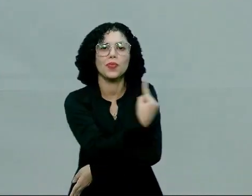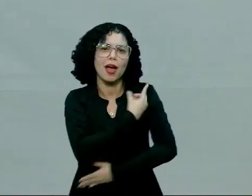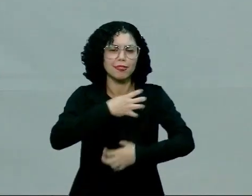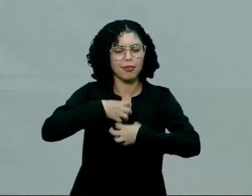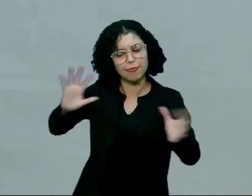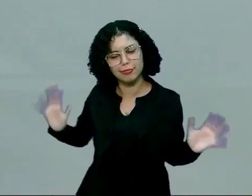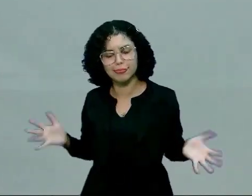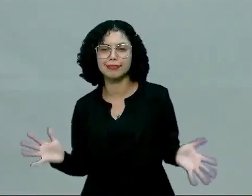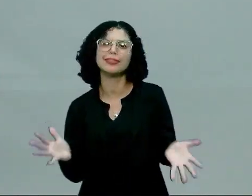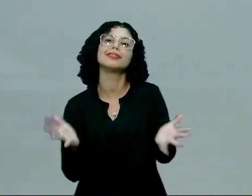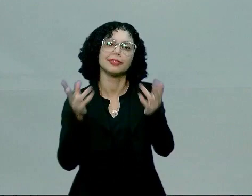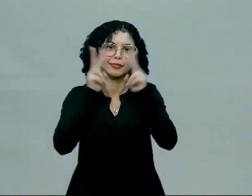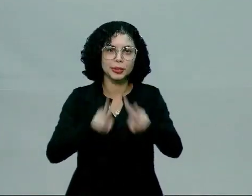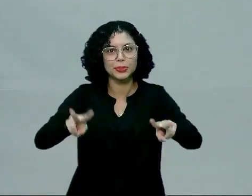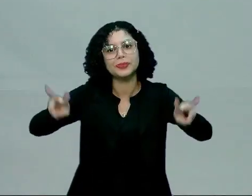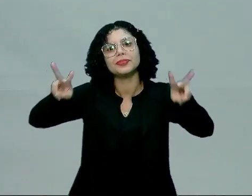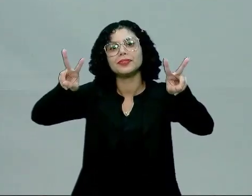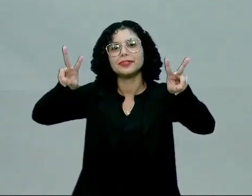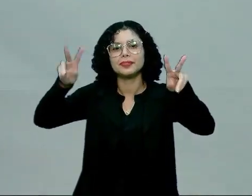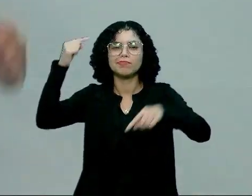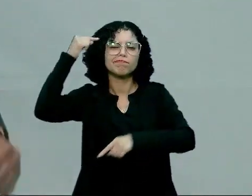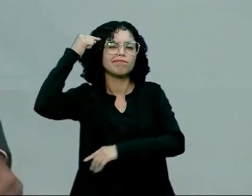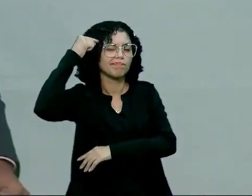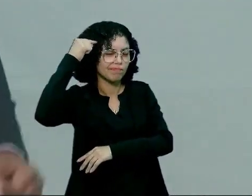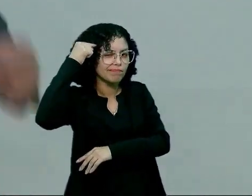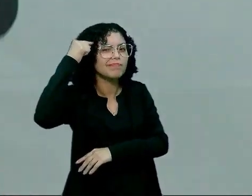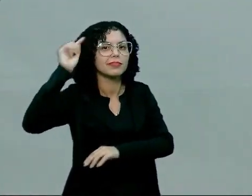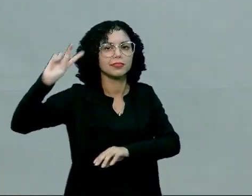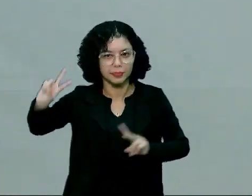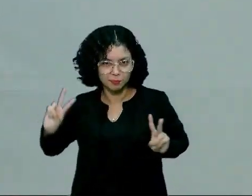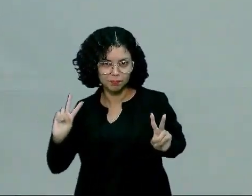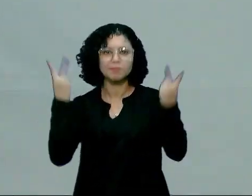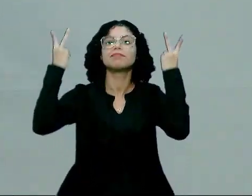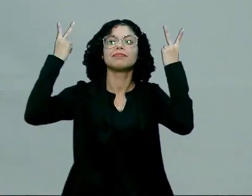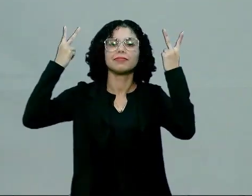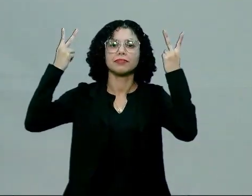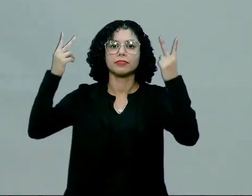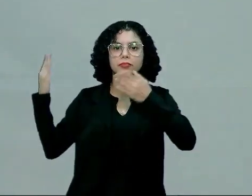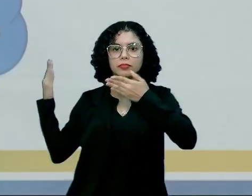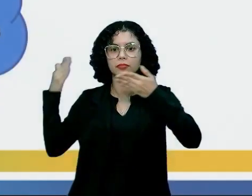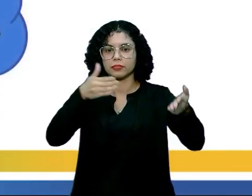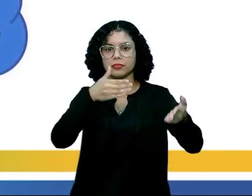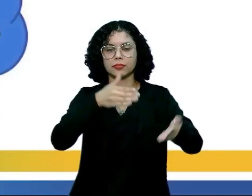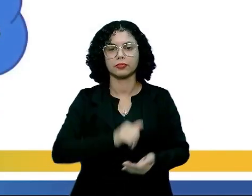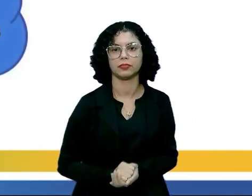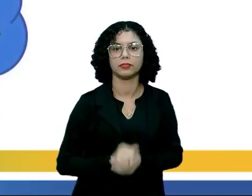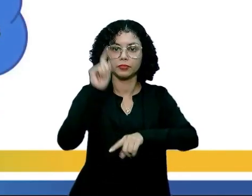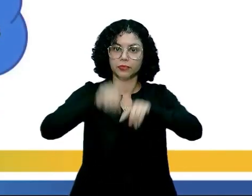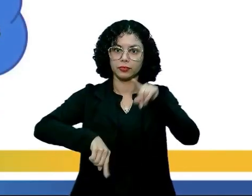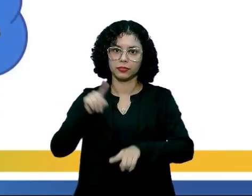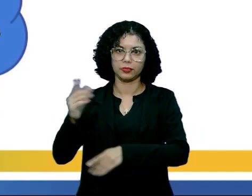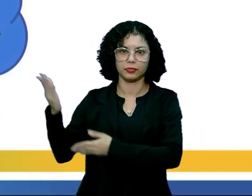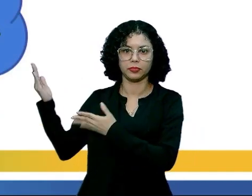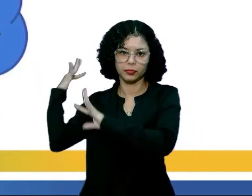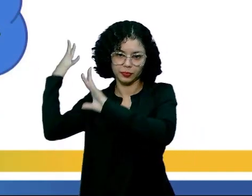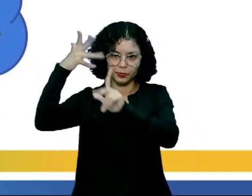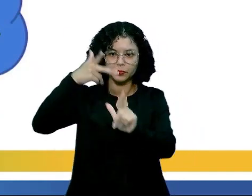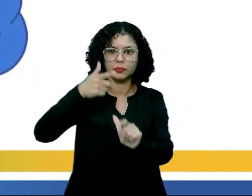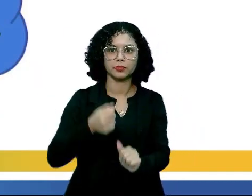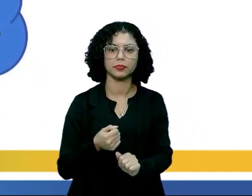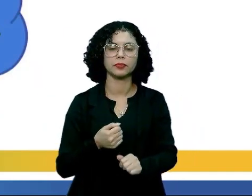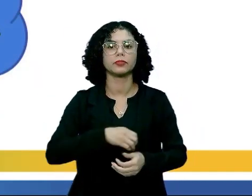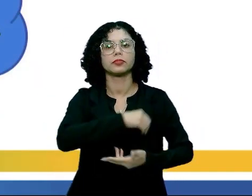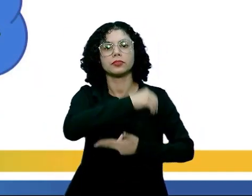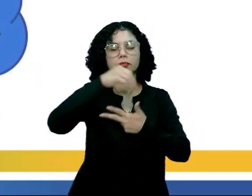incentiva já vai Mirando aqui ó visualizando mentalizando a Vitória vamos lá foca na materialização da revisão do